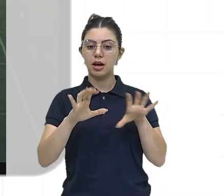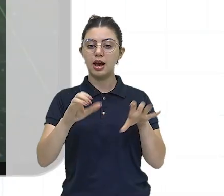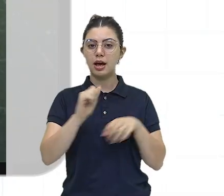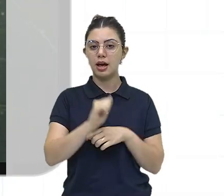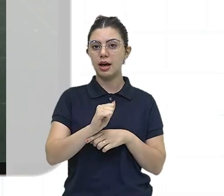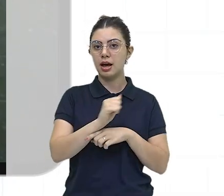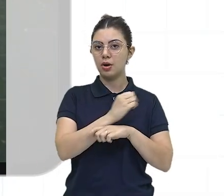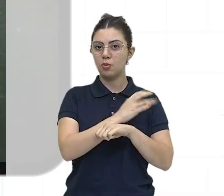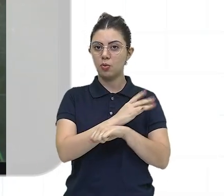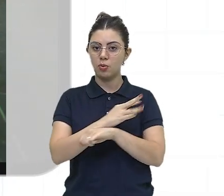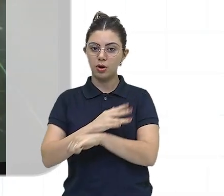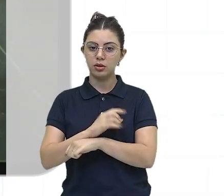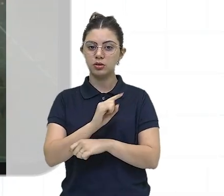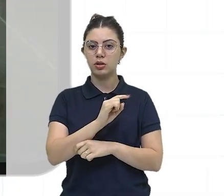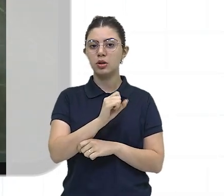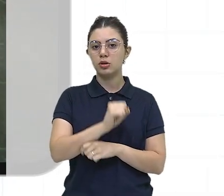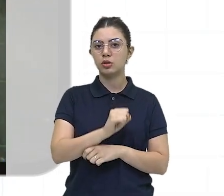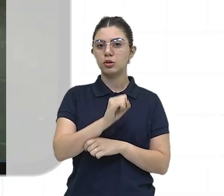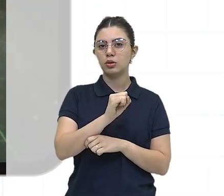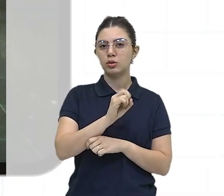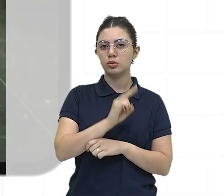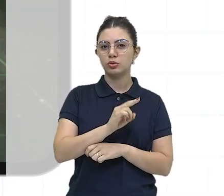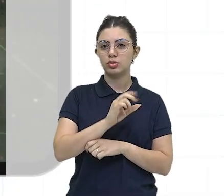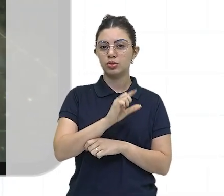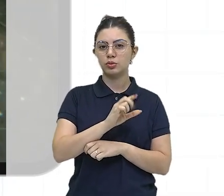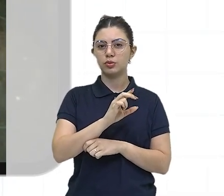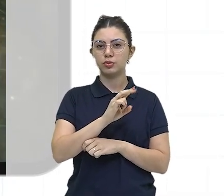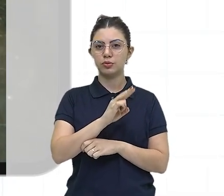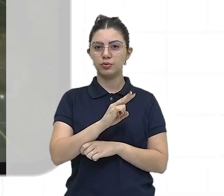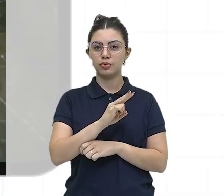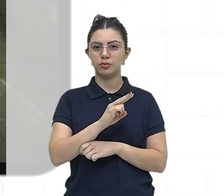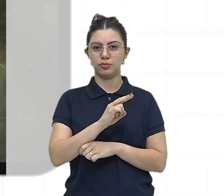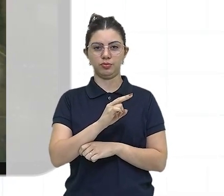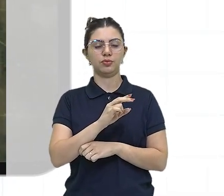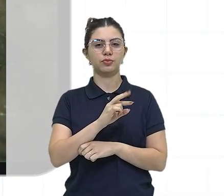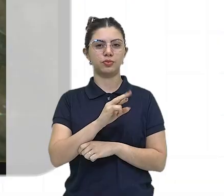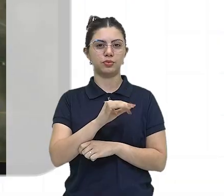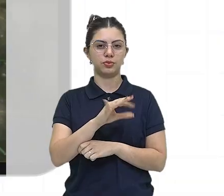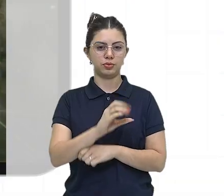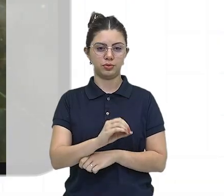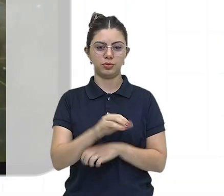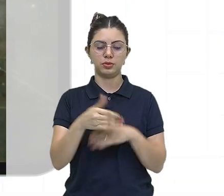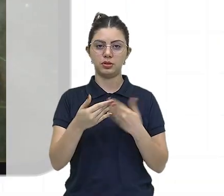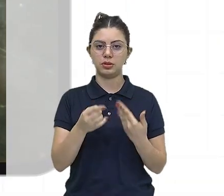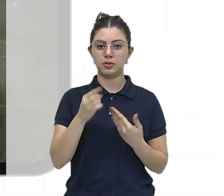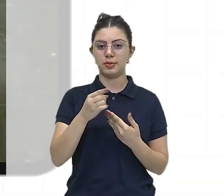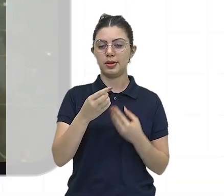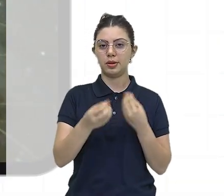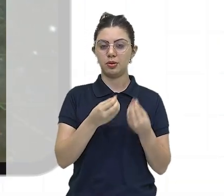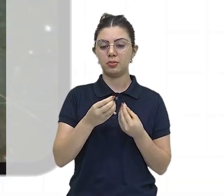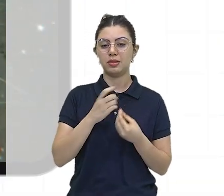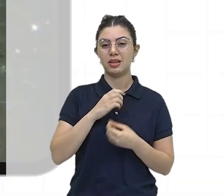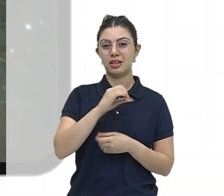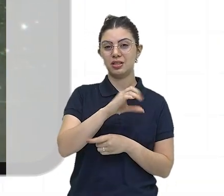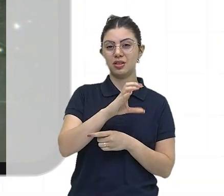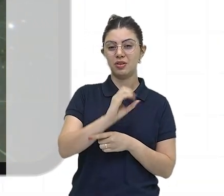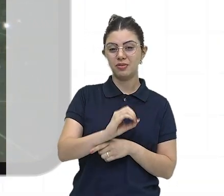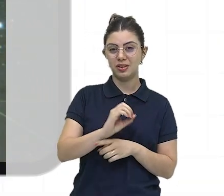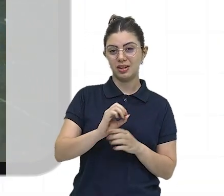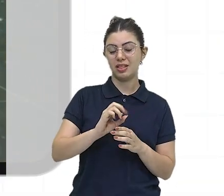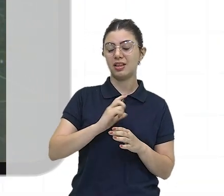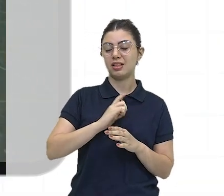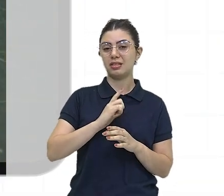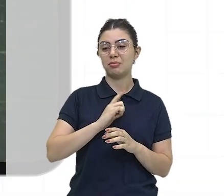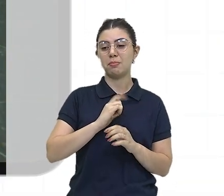que faz com que a sua pressão atmosférica seja 90 vezes maior do que a da Terra. E a temperatura pode